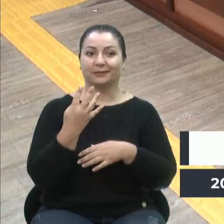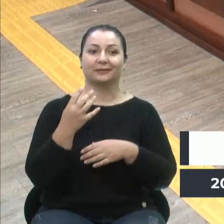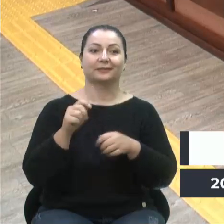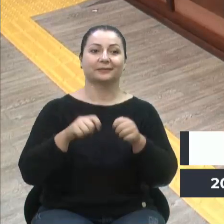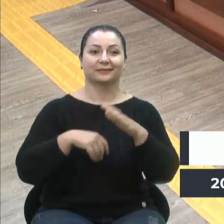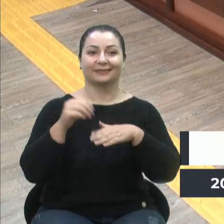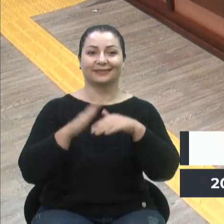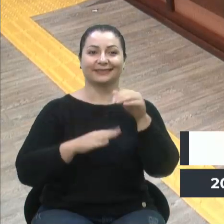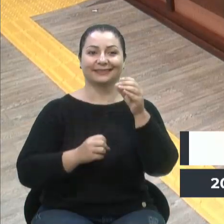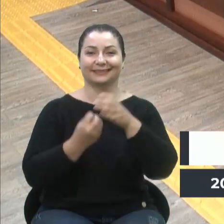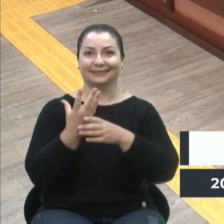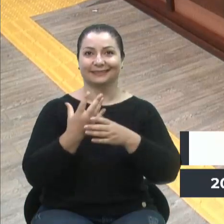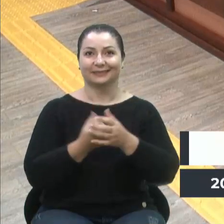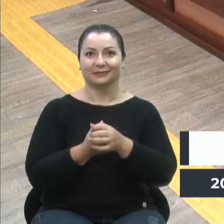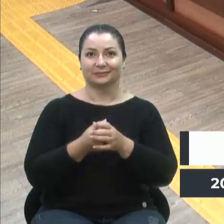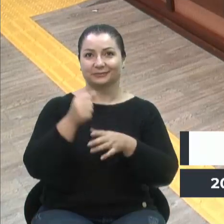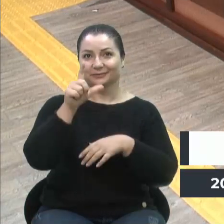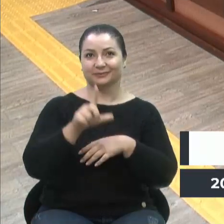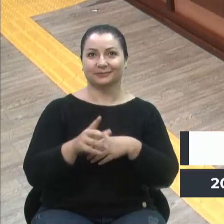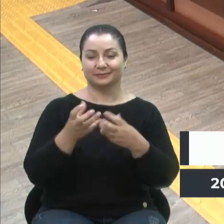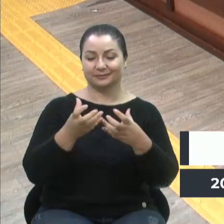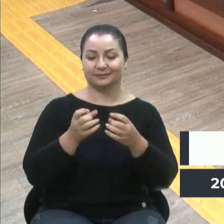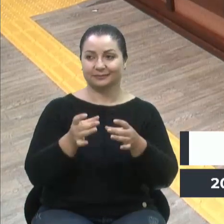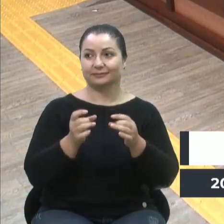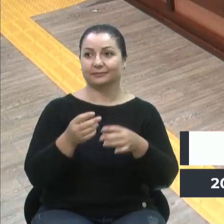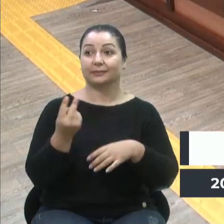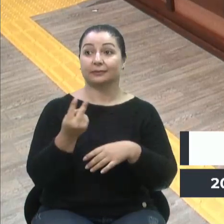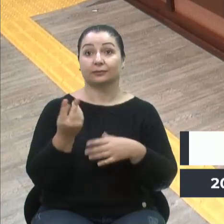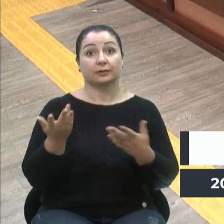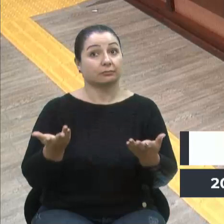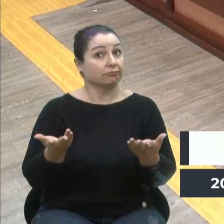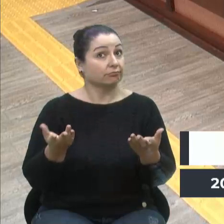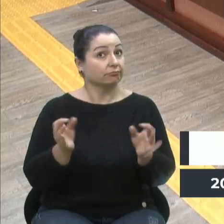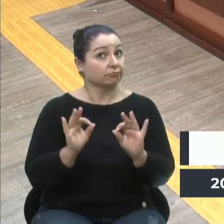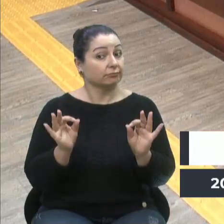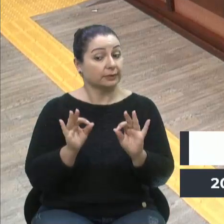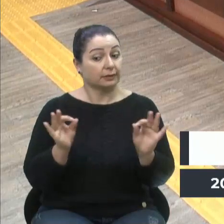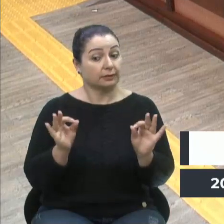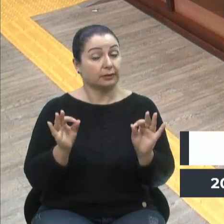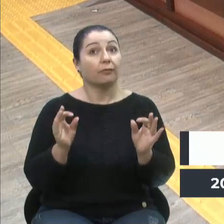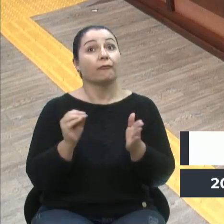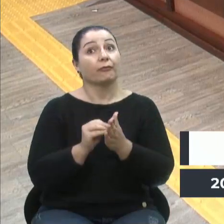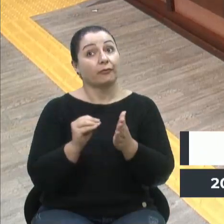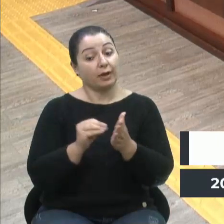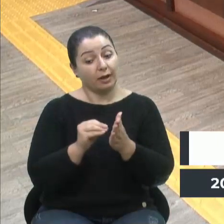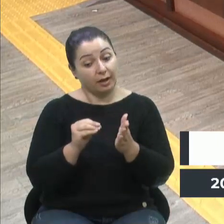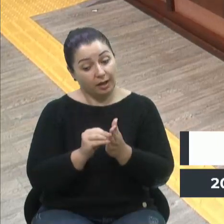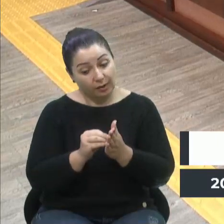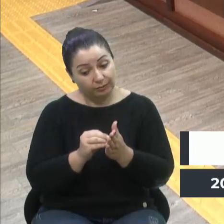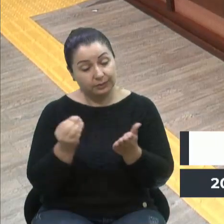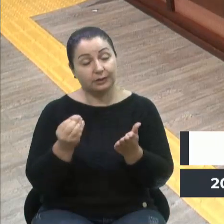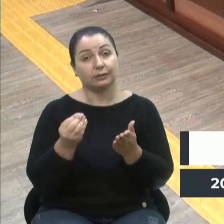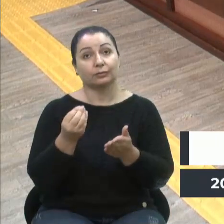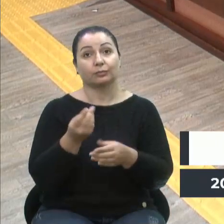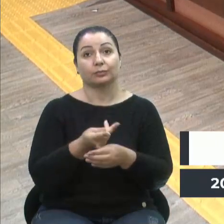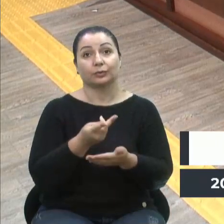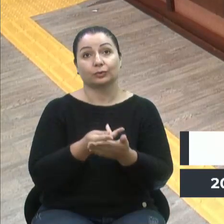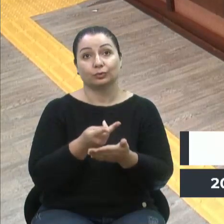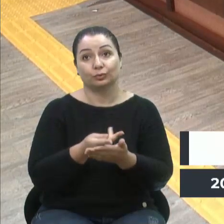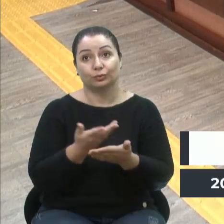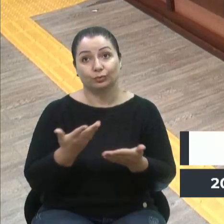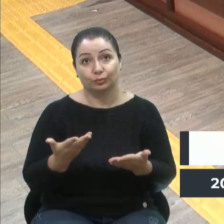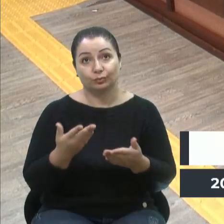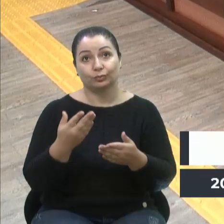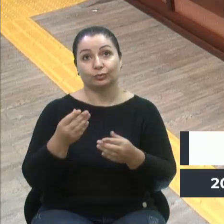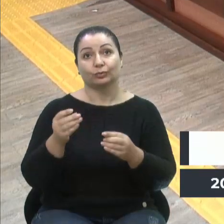quem é que vai querer vender a 2? Ninguém. Então acontece o desabastecimento. É isso que acontece. Se vocês